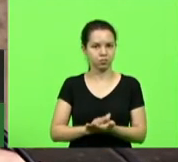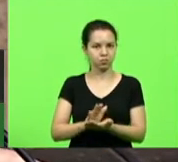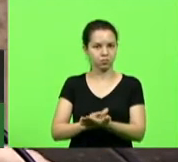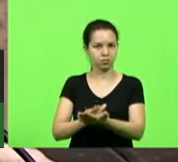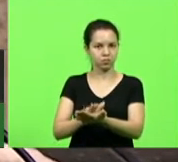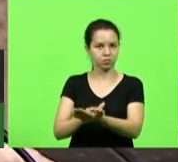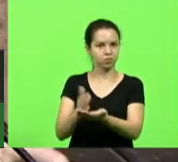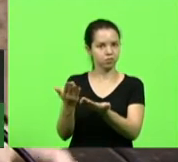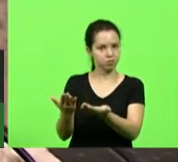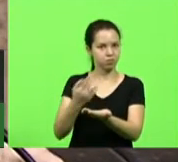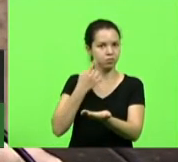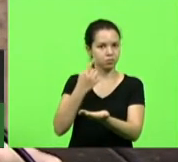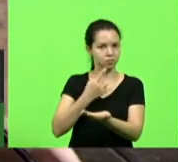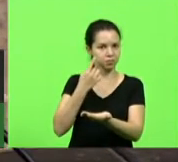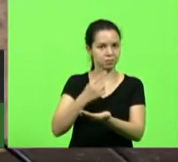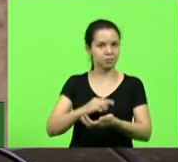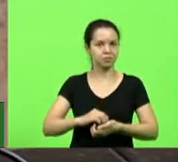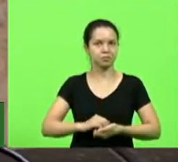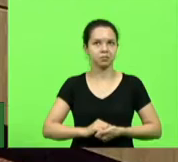à deputada, né? Que...